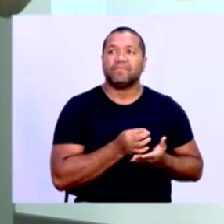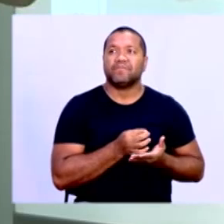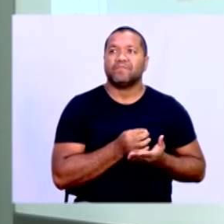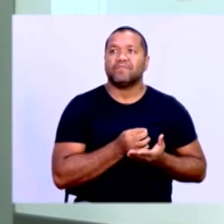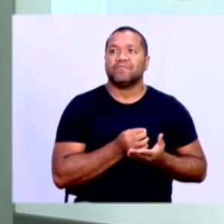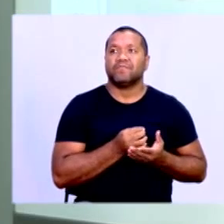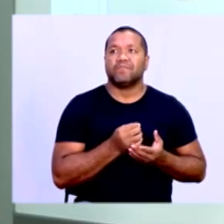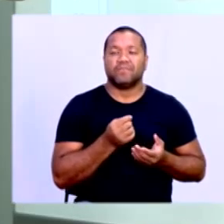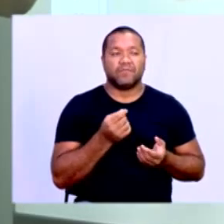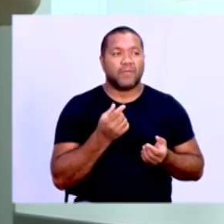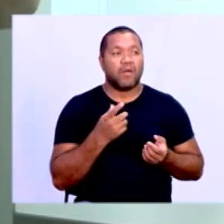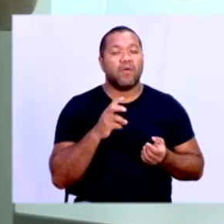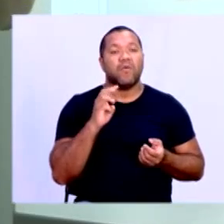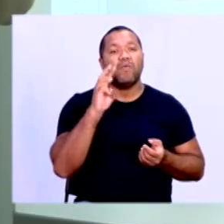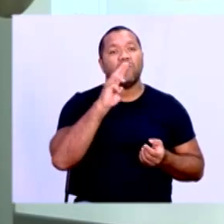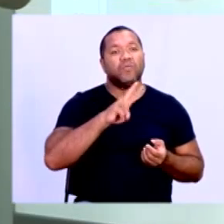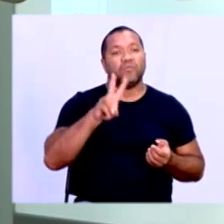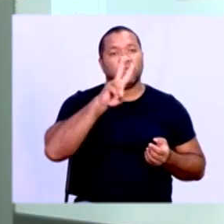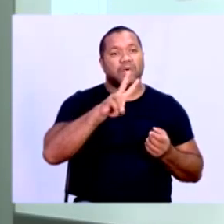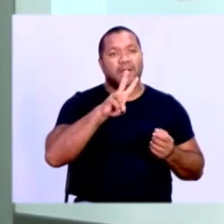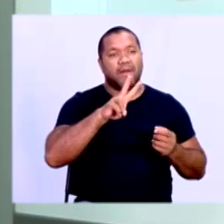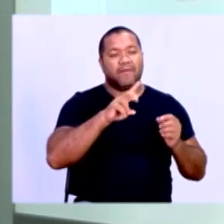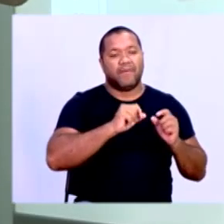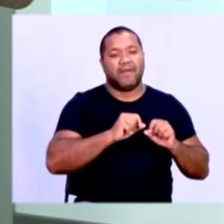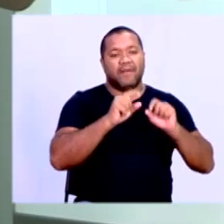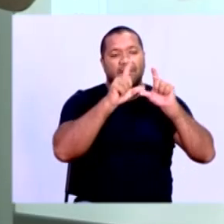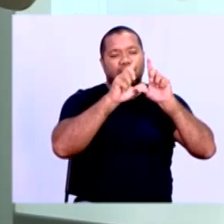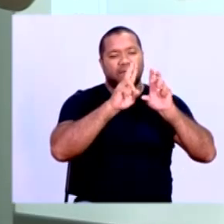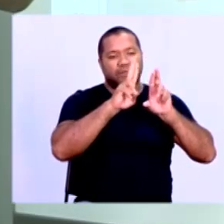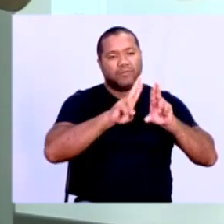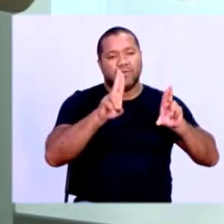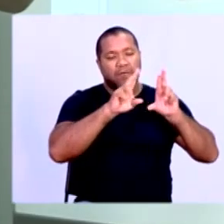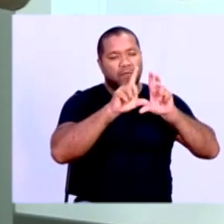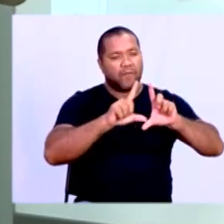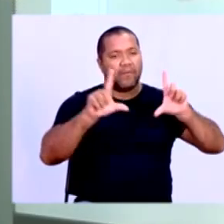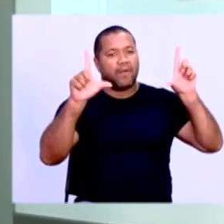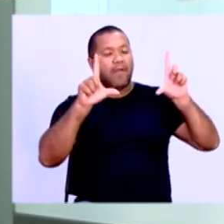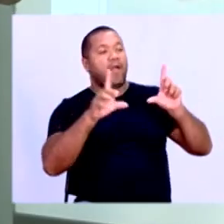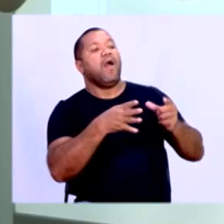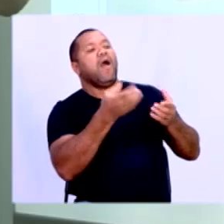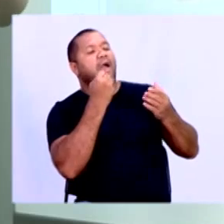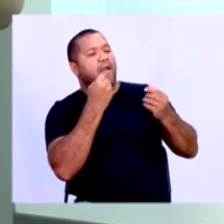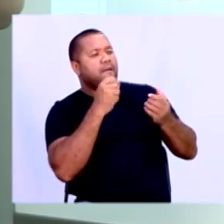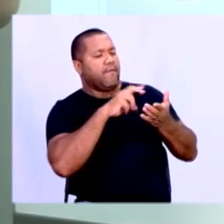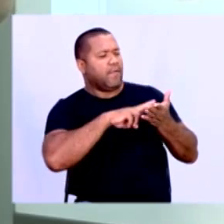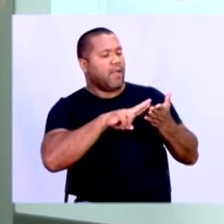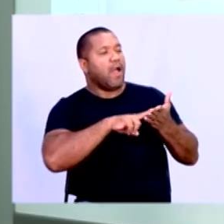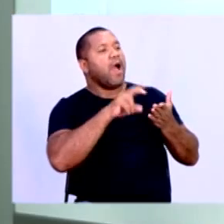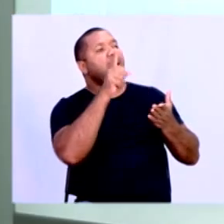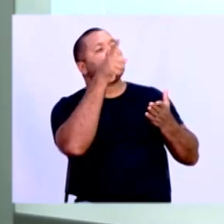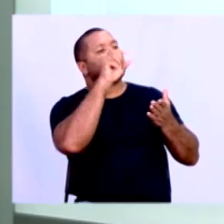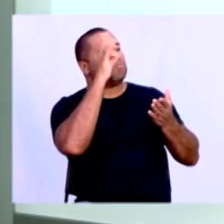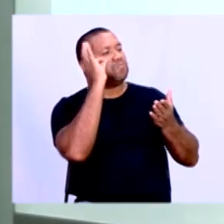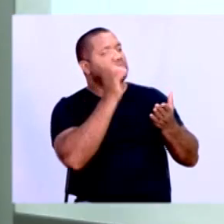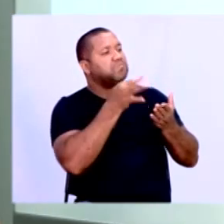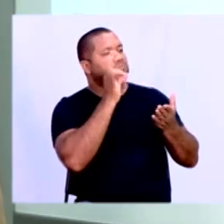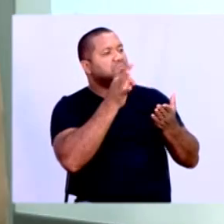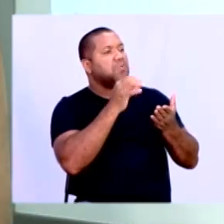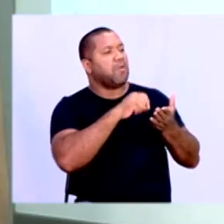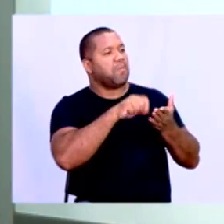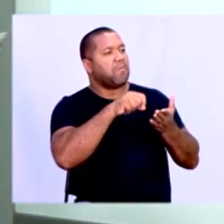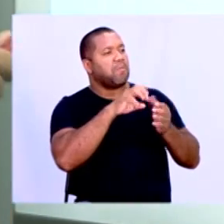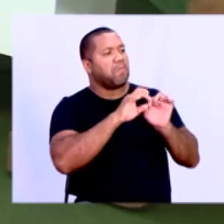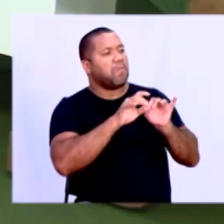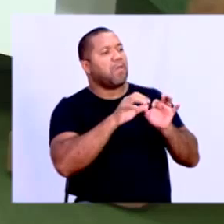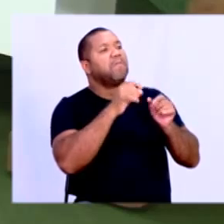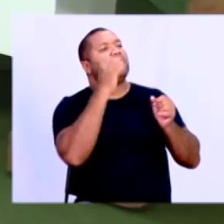tela de visão, dizendo assim, o seu acesso foi executado com sucesso. Né?